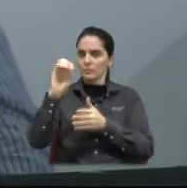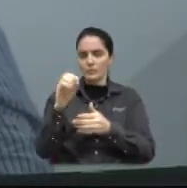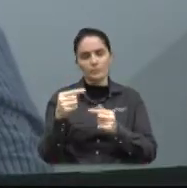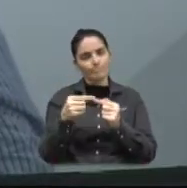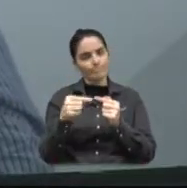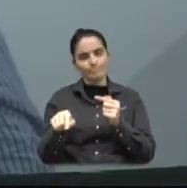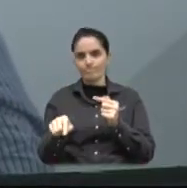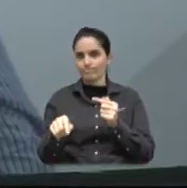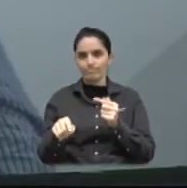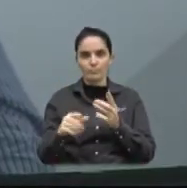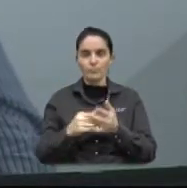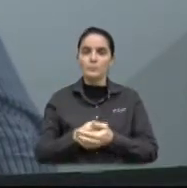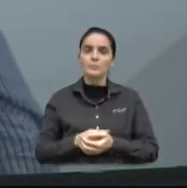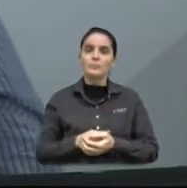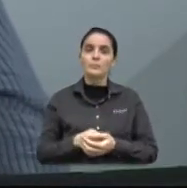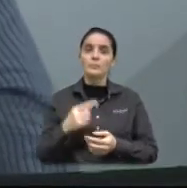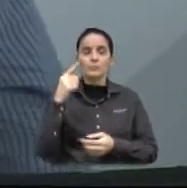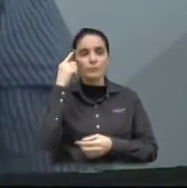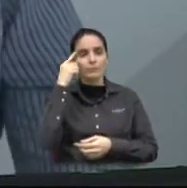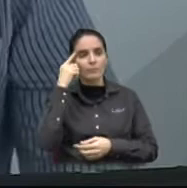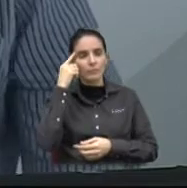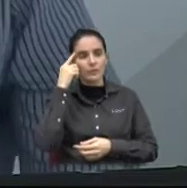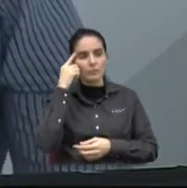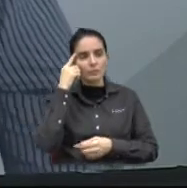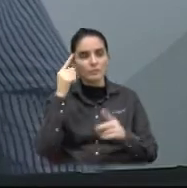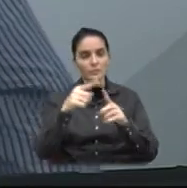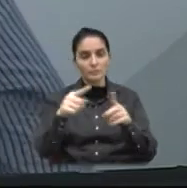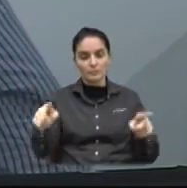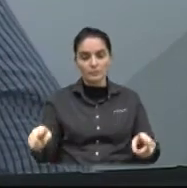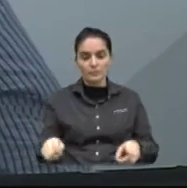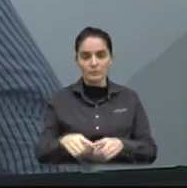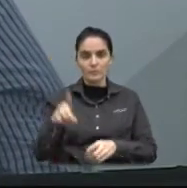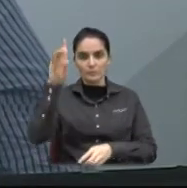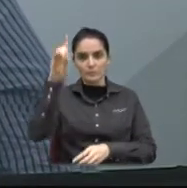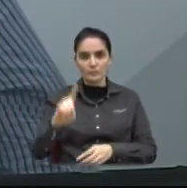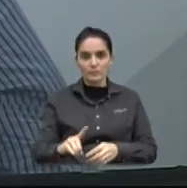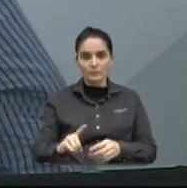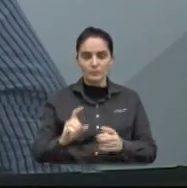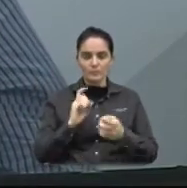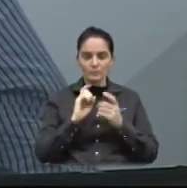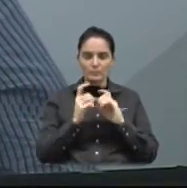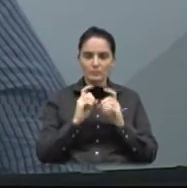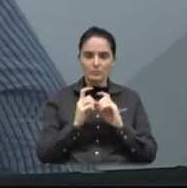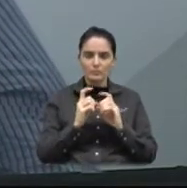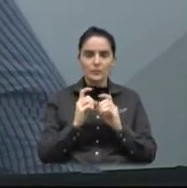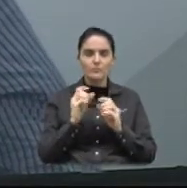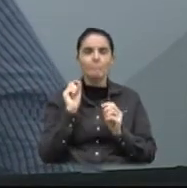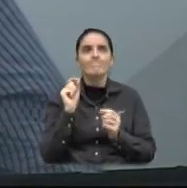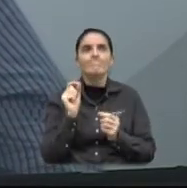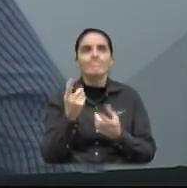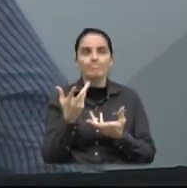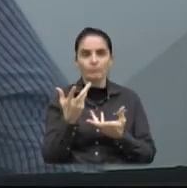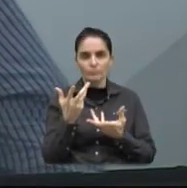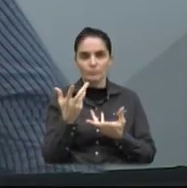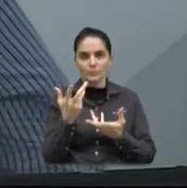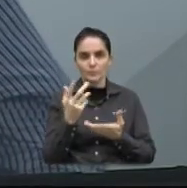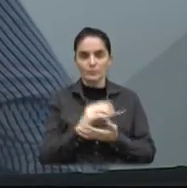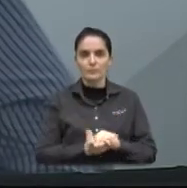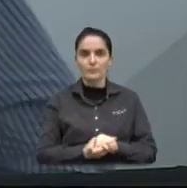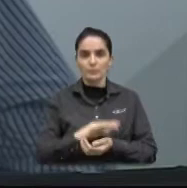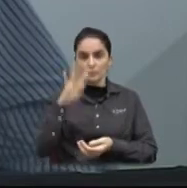e com isso a mesa diretora passou a se reunir e buscar uma solução para esse problema ea solução